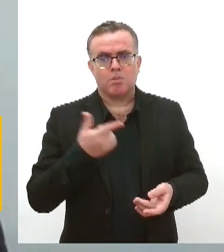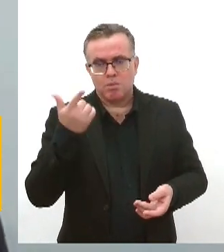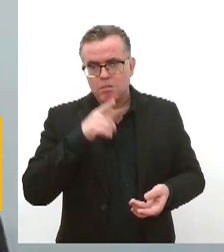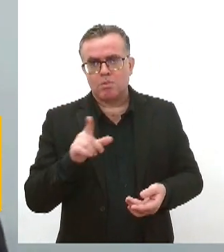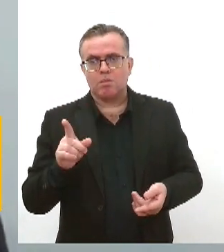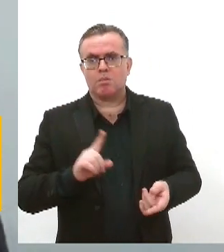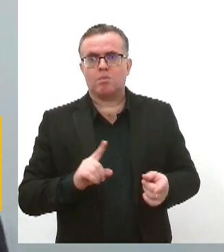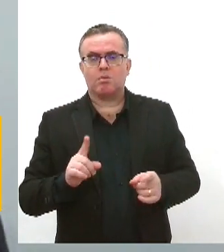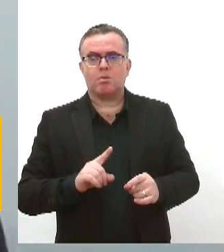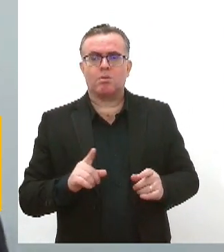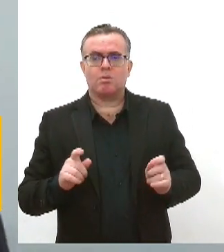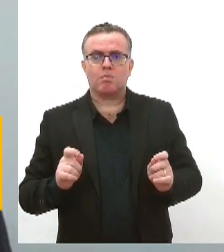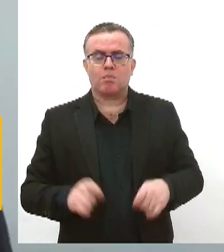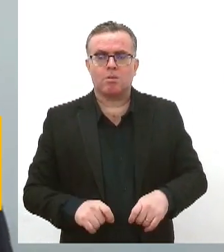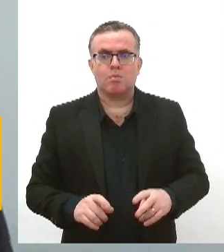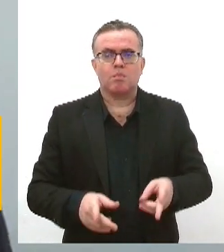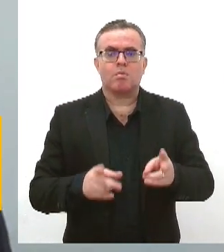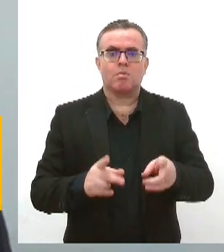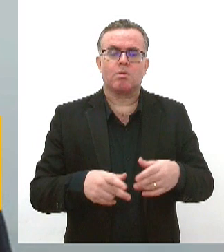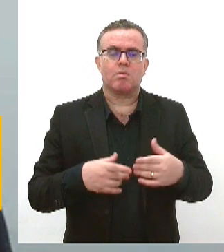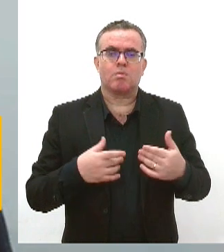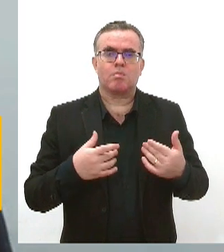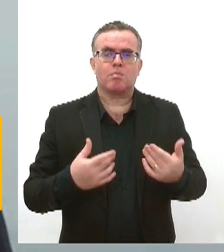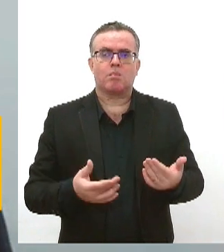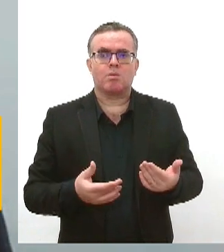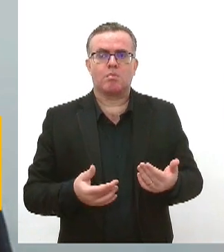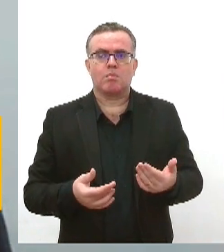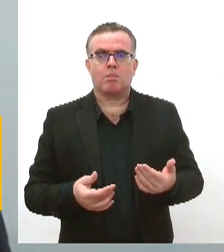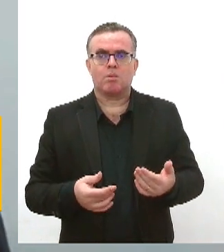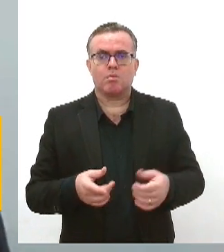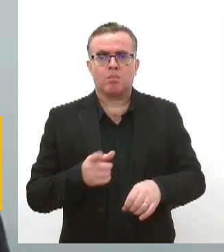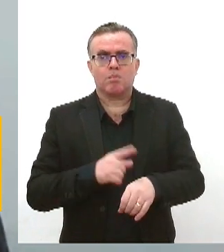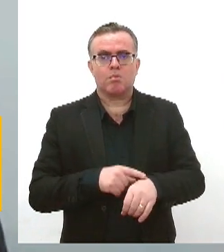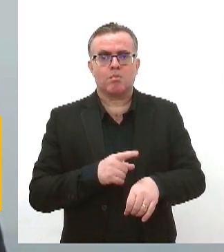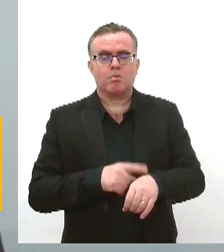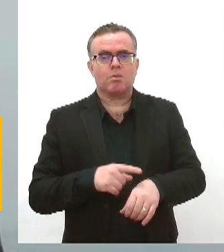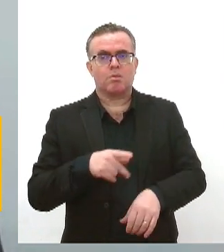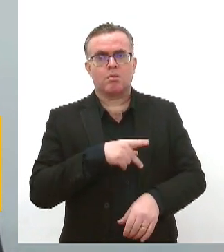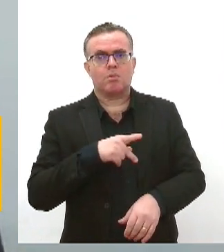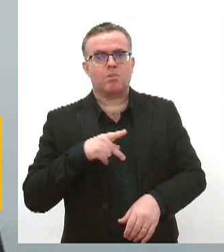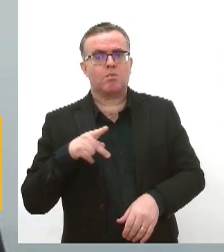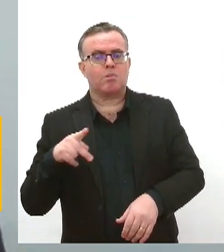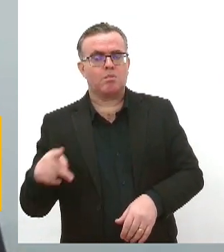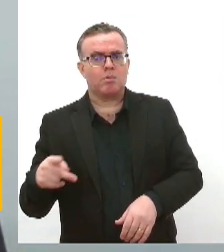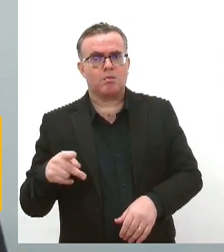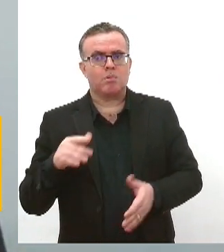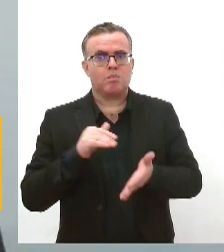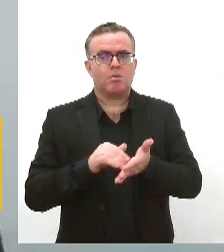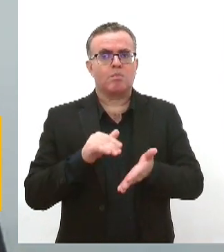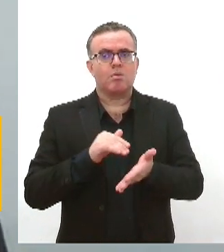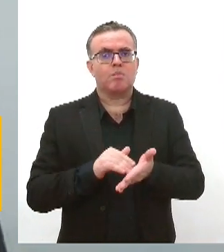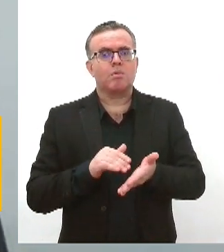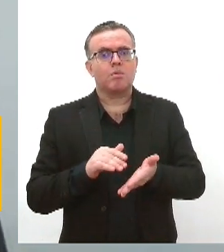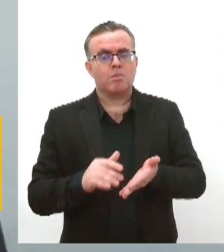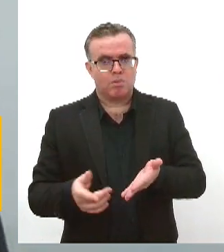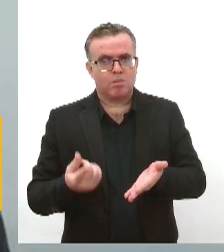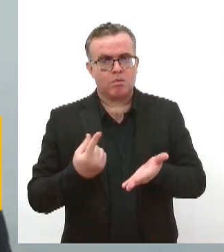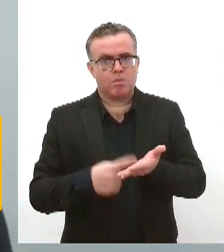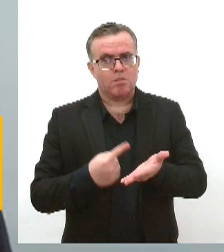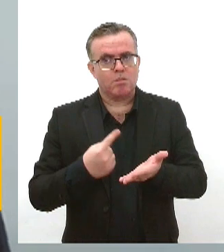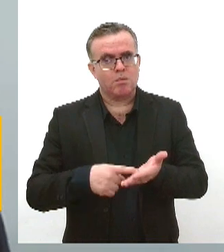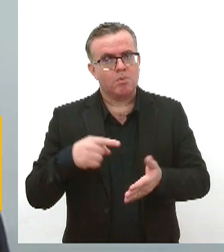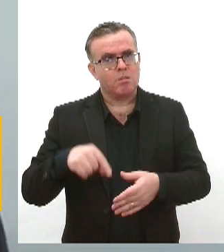nosso estado, porque enquanto eu estava na presidência da secretaria, eu buscava fazer o evento em Sergipe para